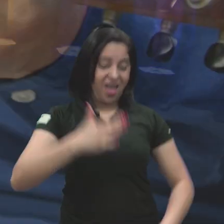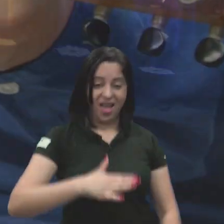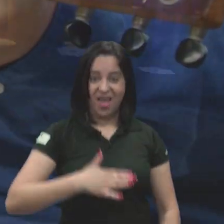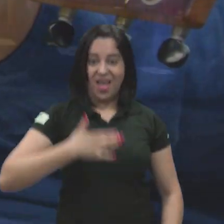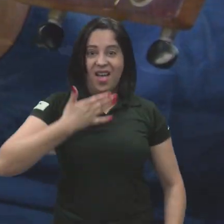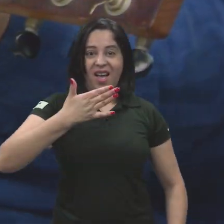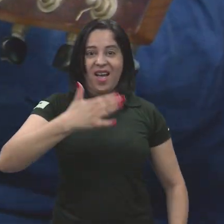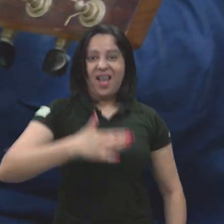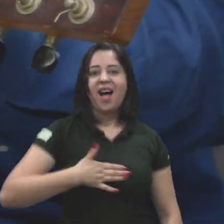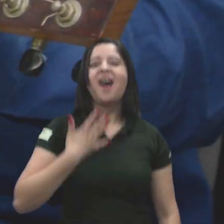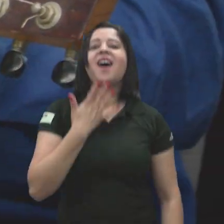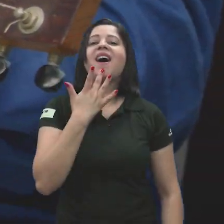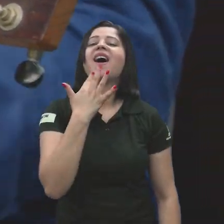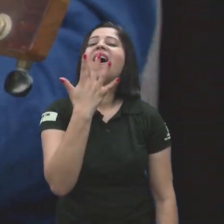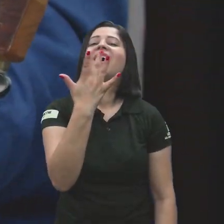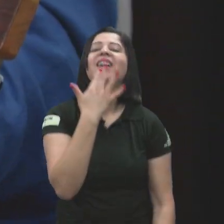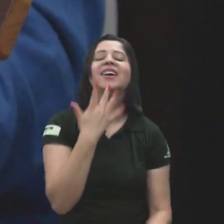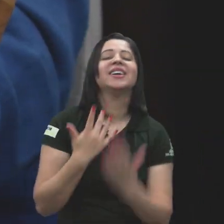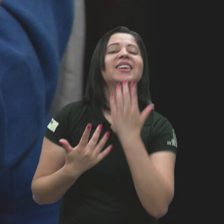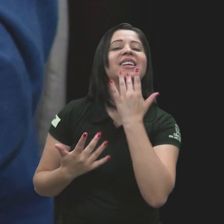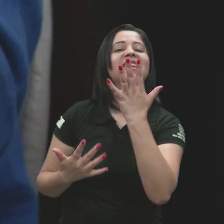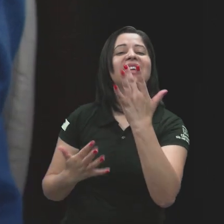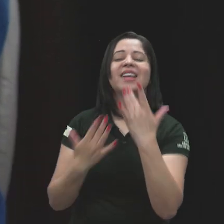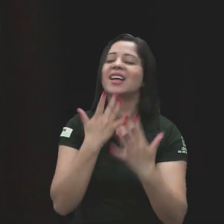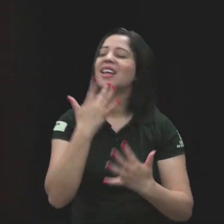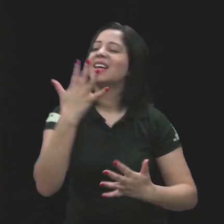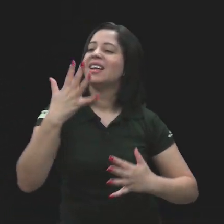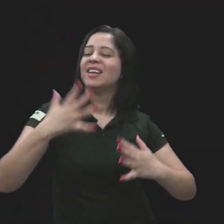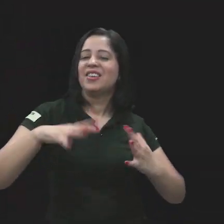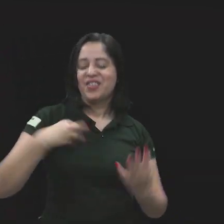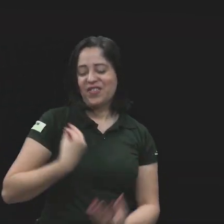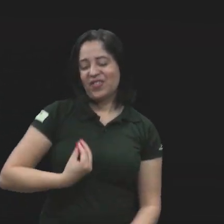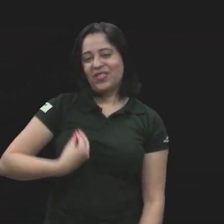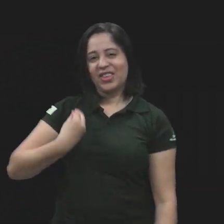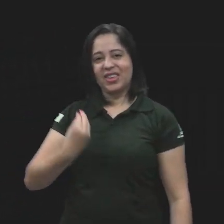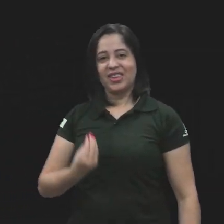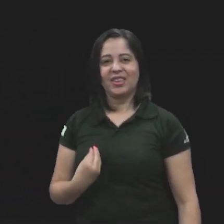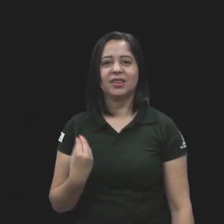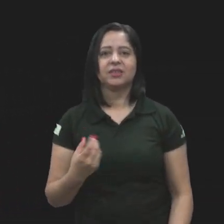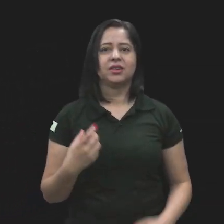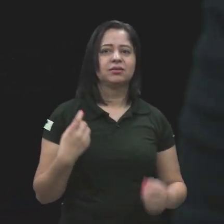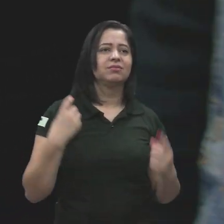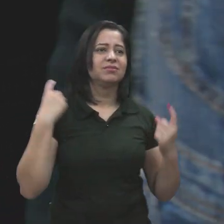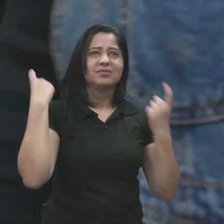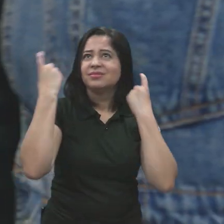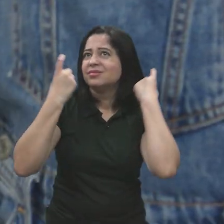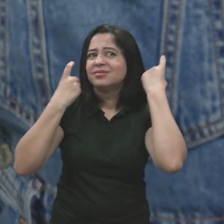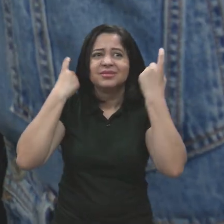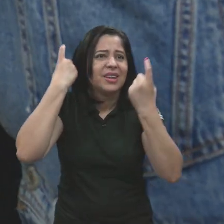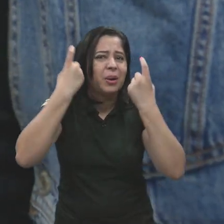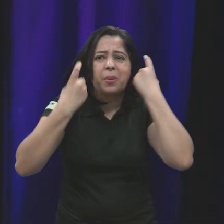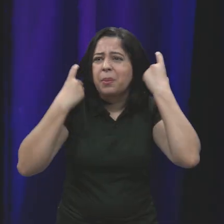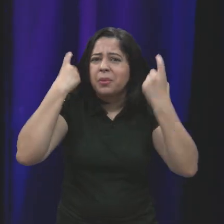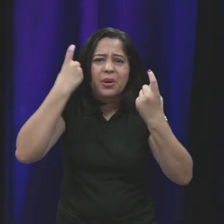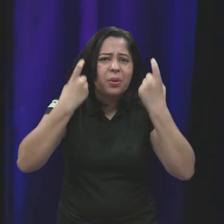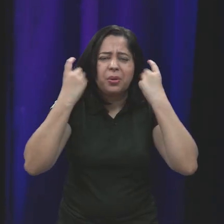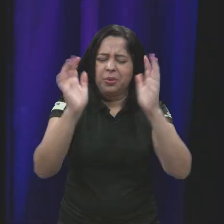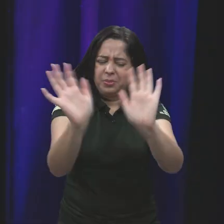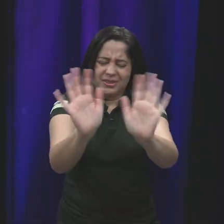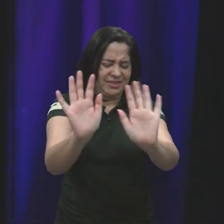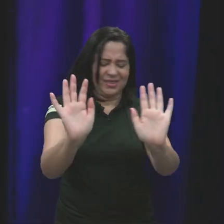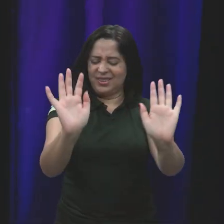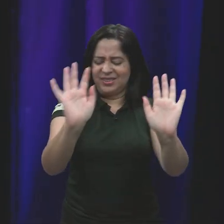be happy. A vida é uma aquarela. Oh, oh, oh, oh, oh,